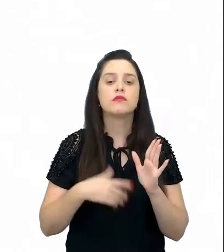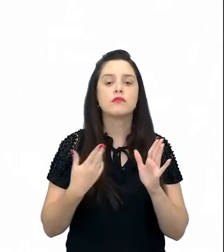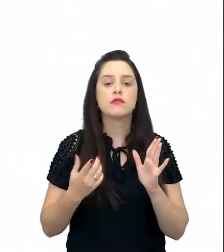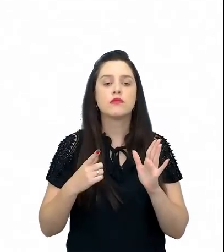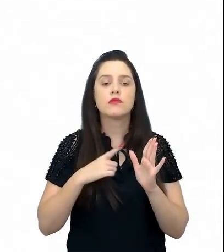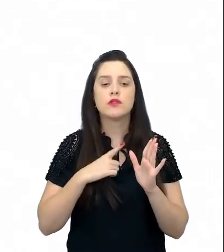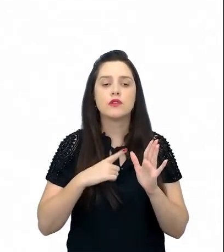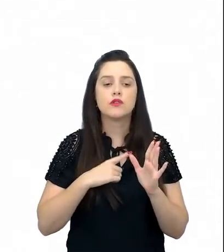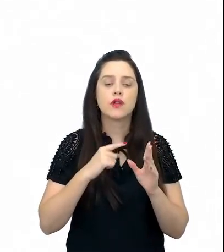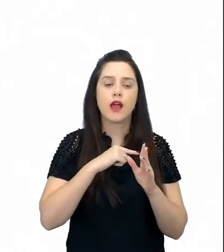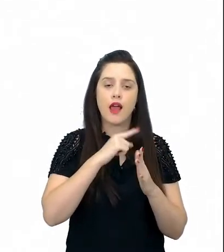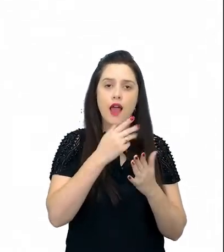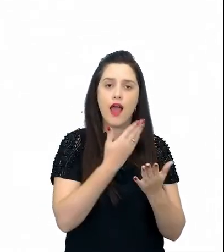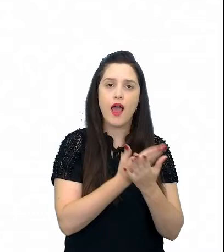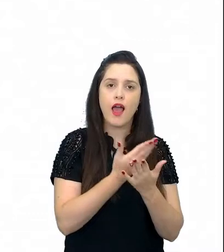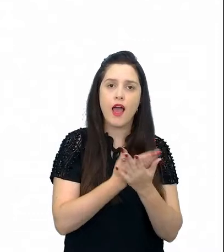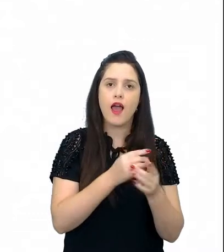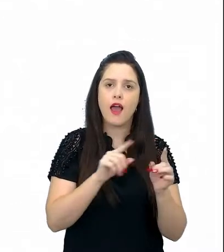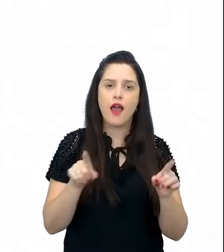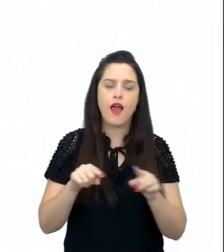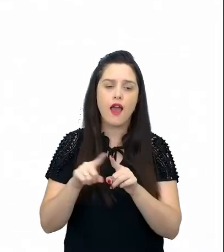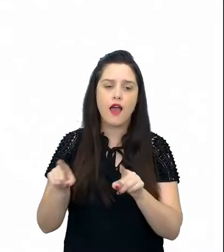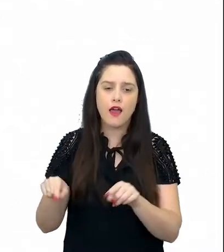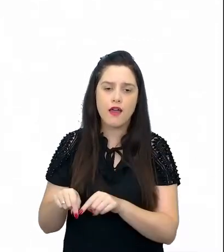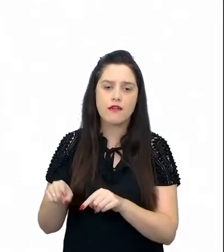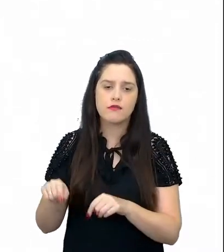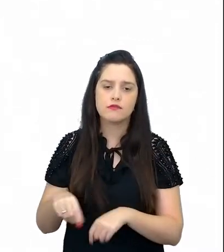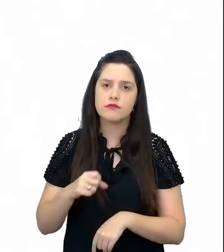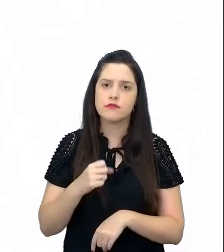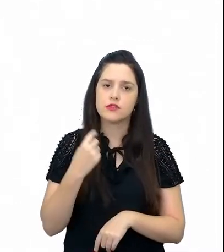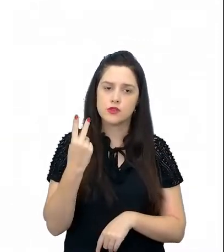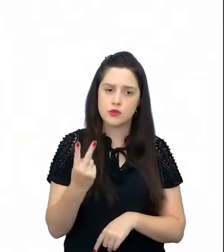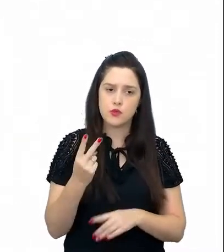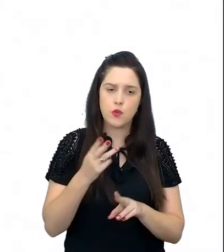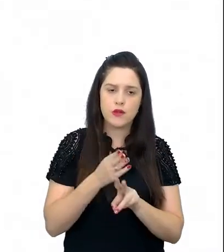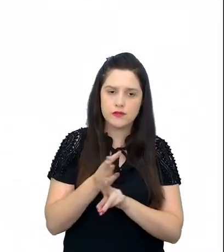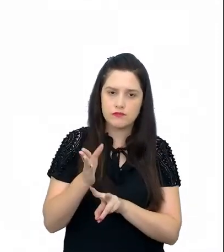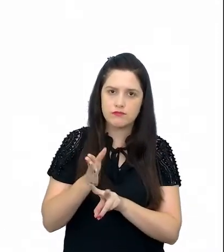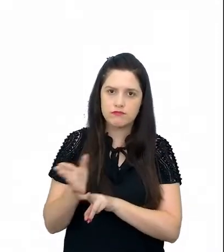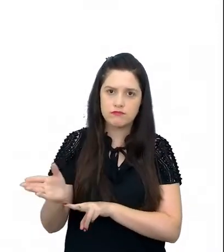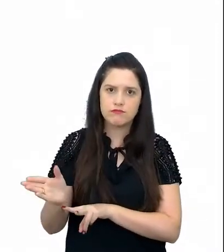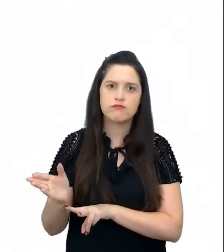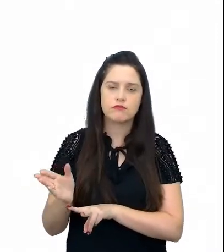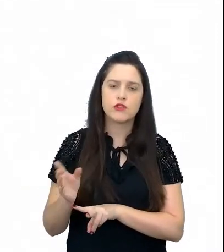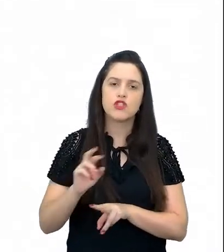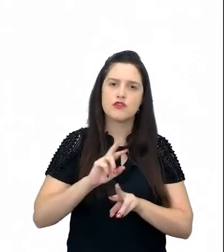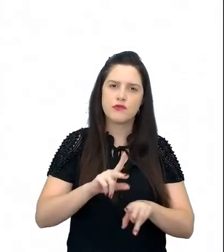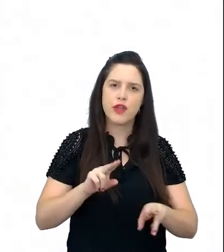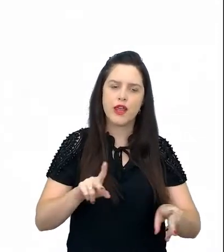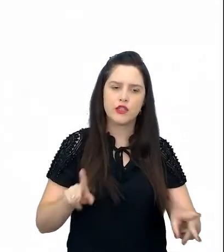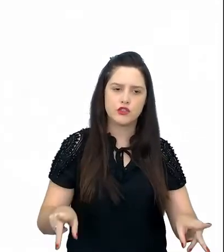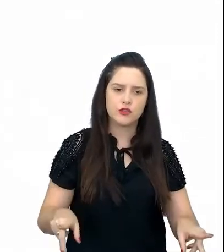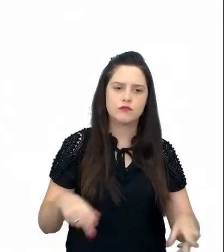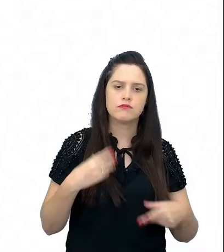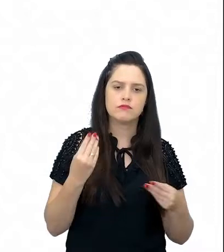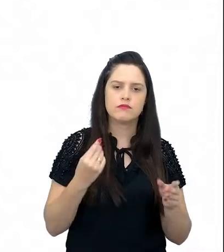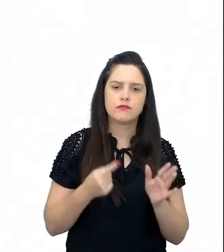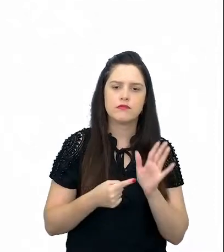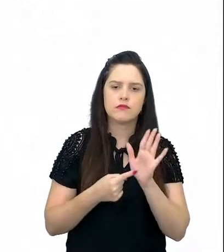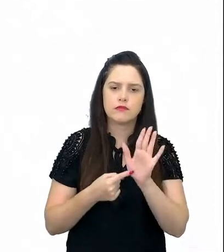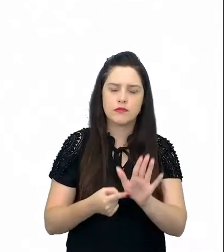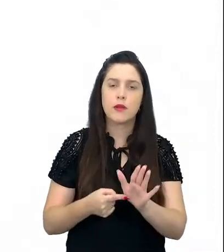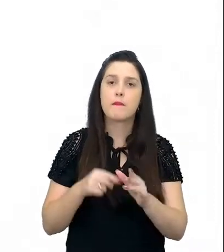quarta aula, resolução de problema envolvendo razão entre duas grandezas de espécies diferentes. Na quinta e sexta